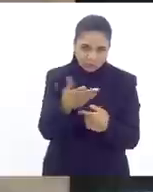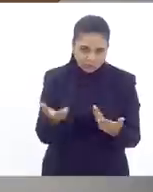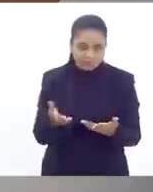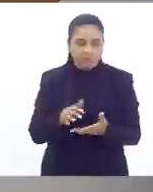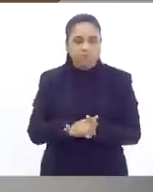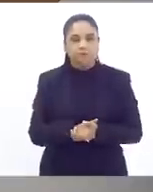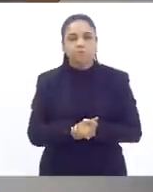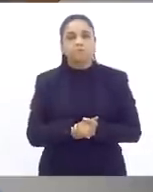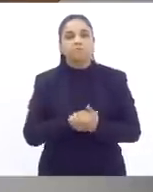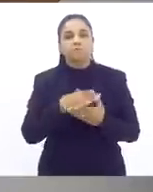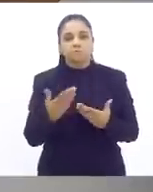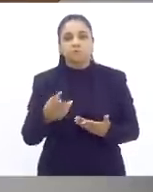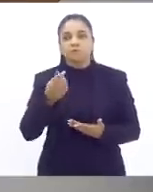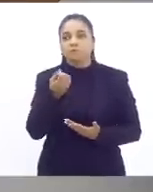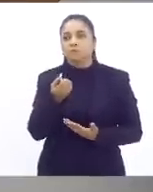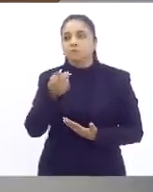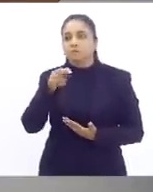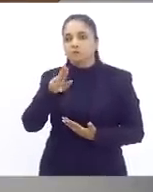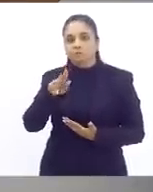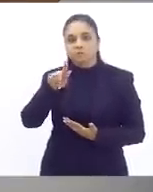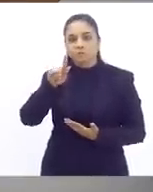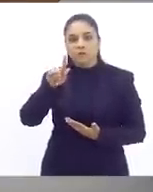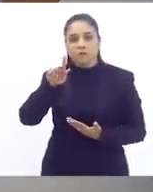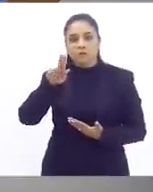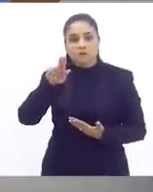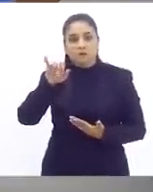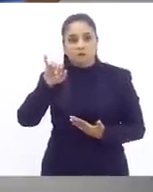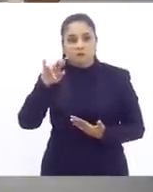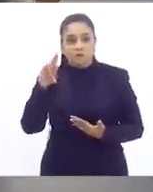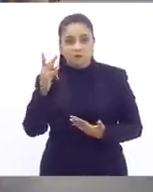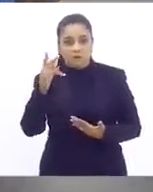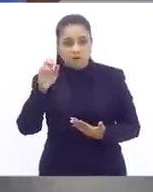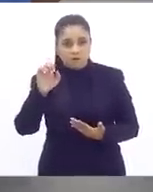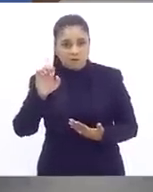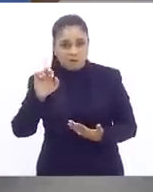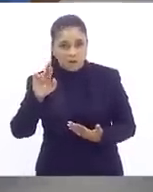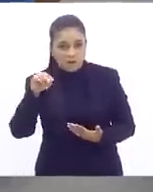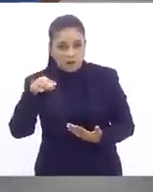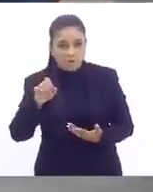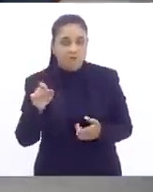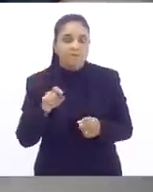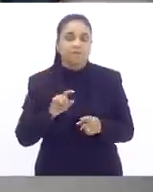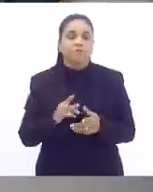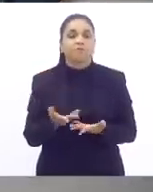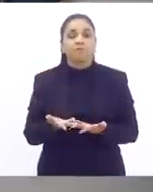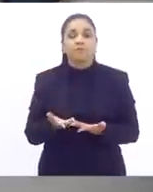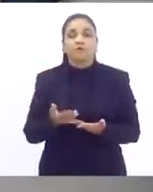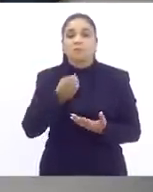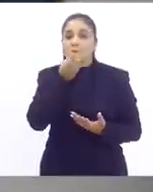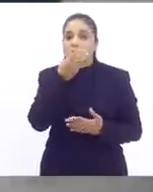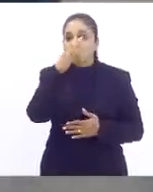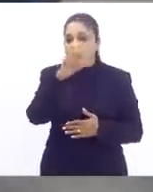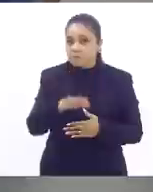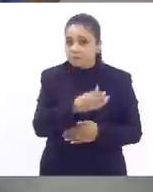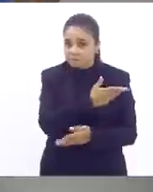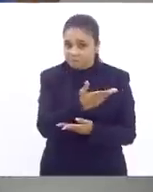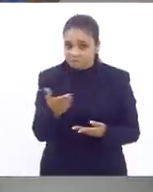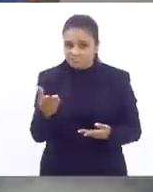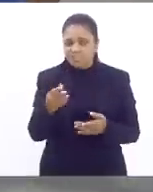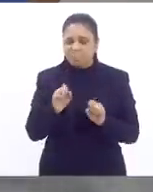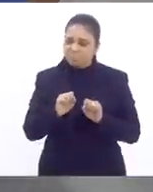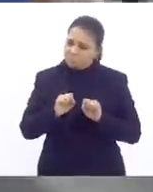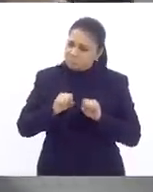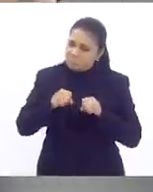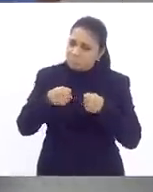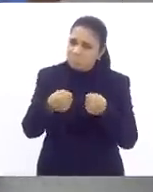Doutor Guilherme em seguida Dr Alexandre Boa tarde a gente tem feito muito esforço